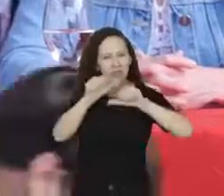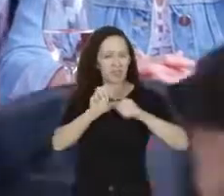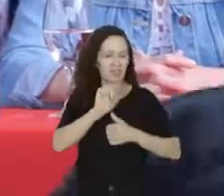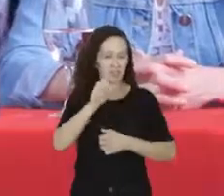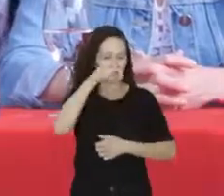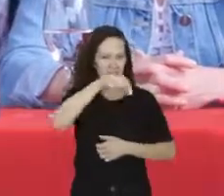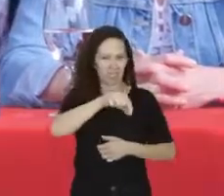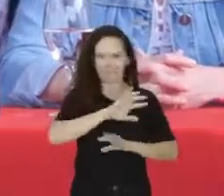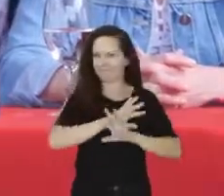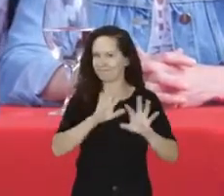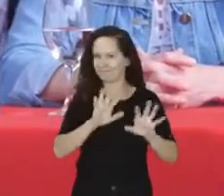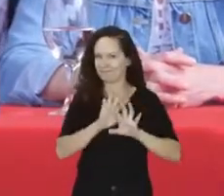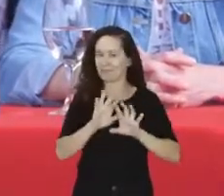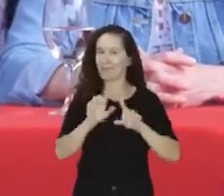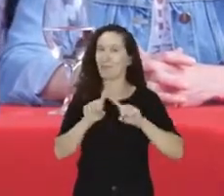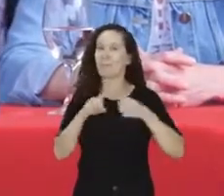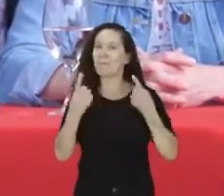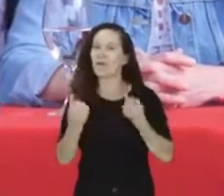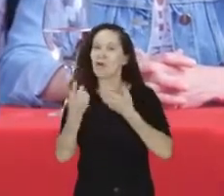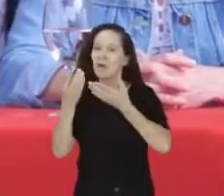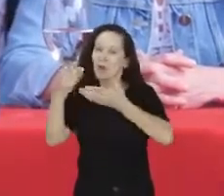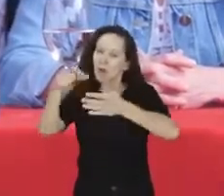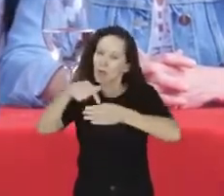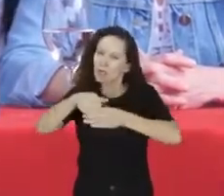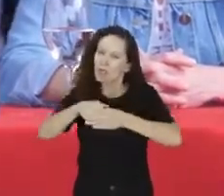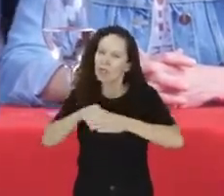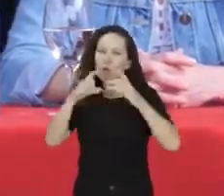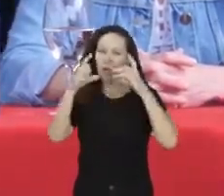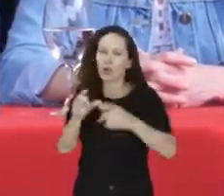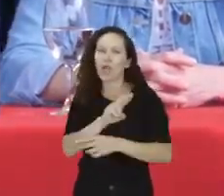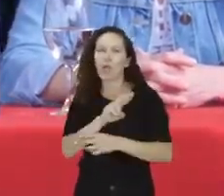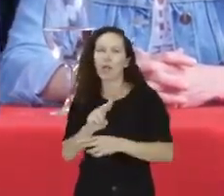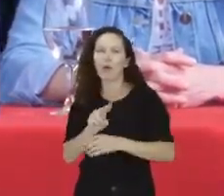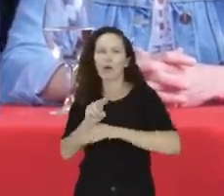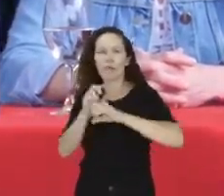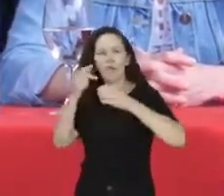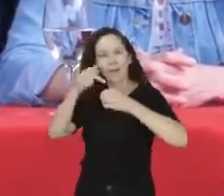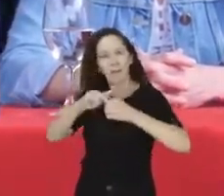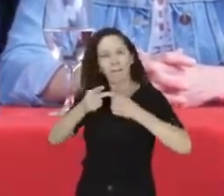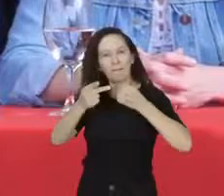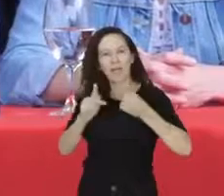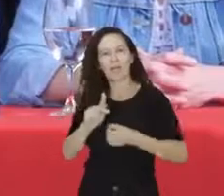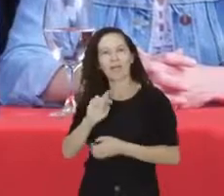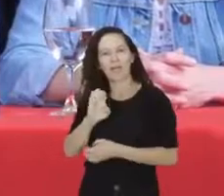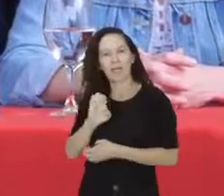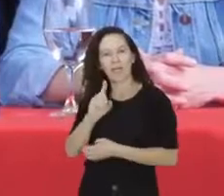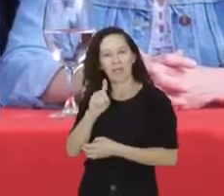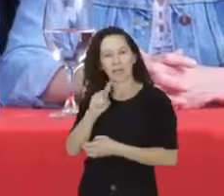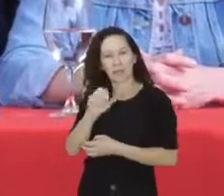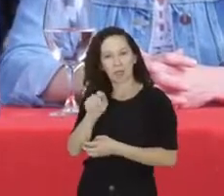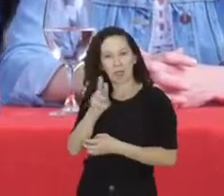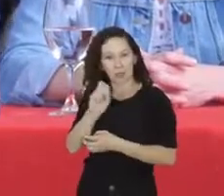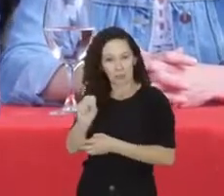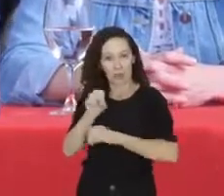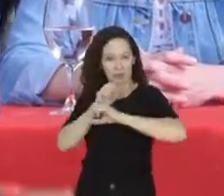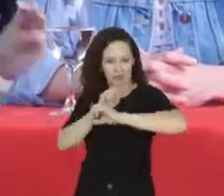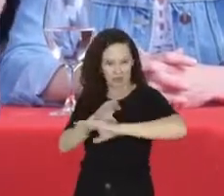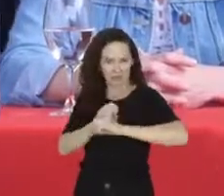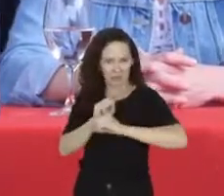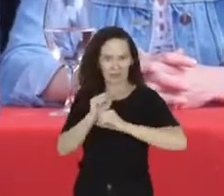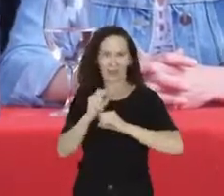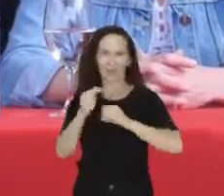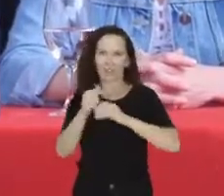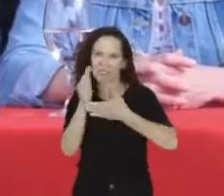toa chamado de bairro educador, como do Brasil todo. Isso porque, desde o golpe midiático, jurídico,